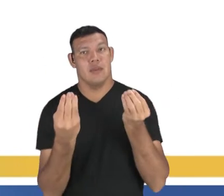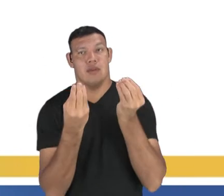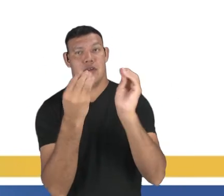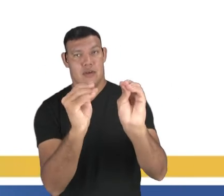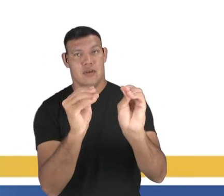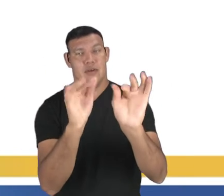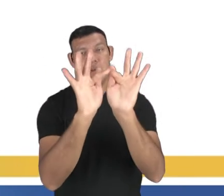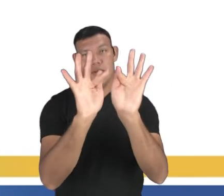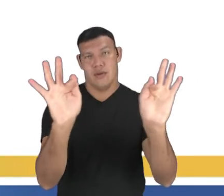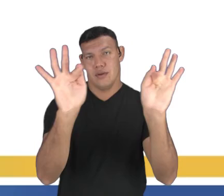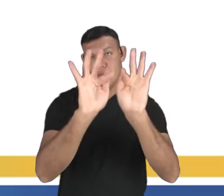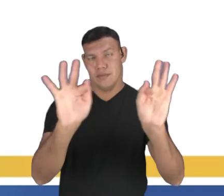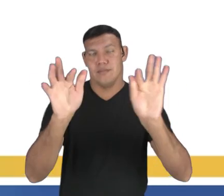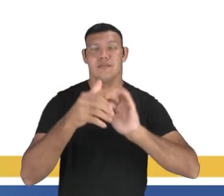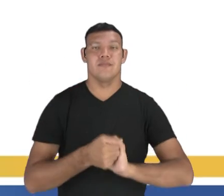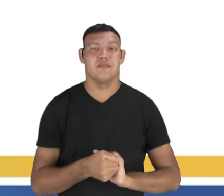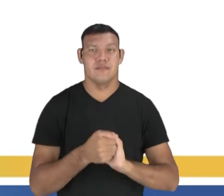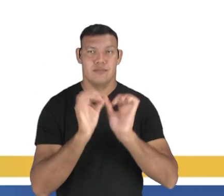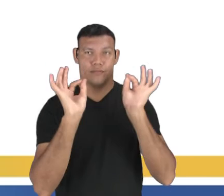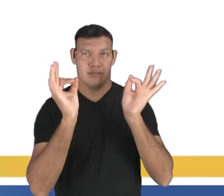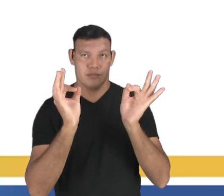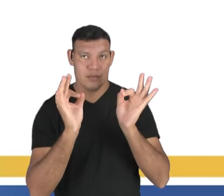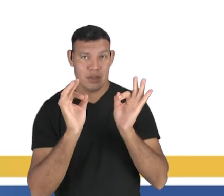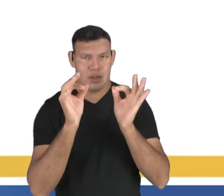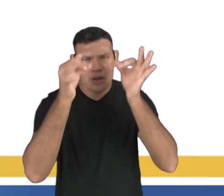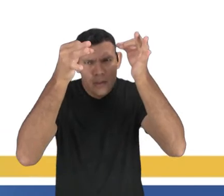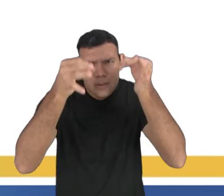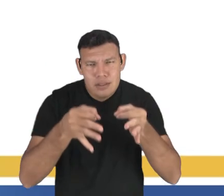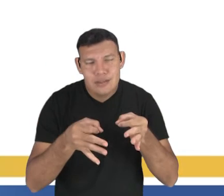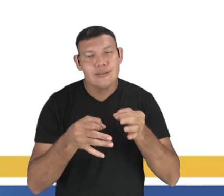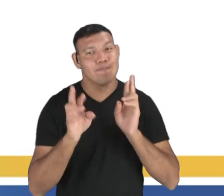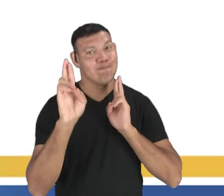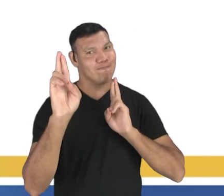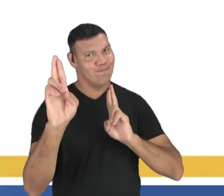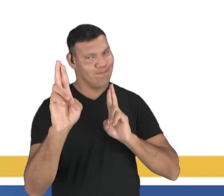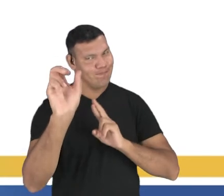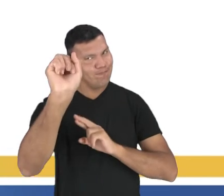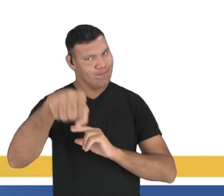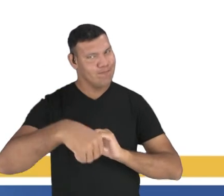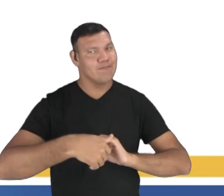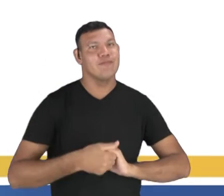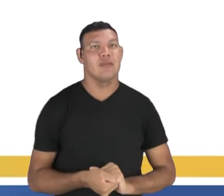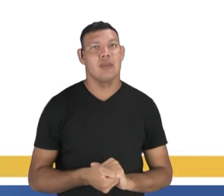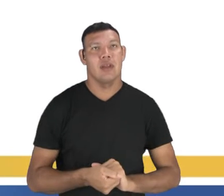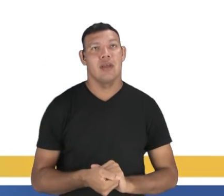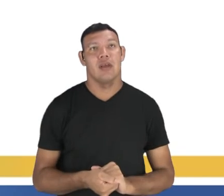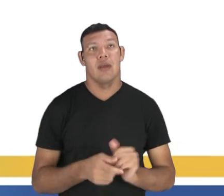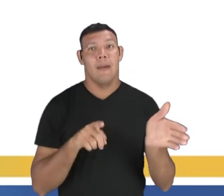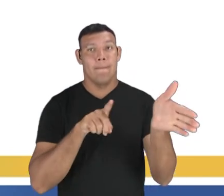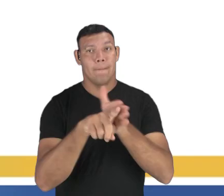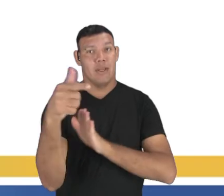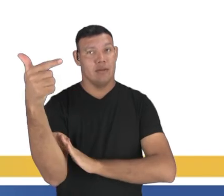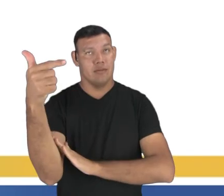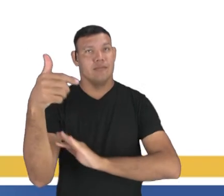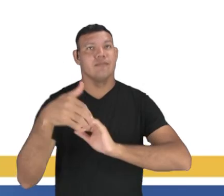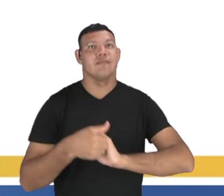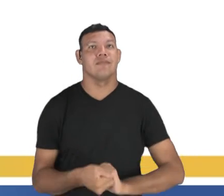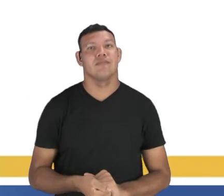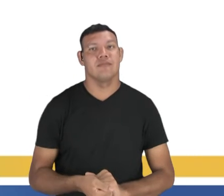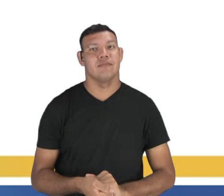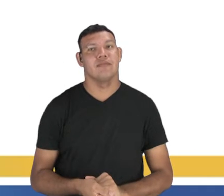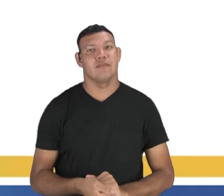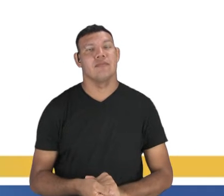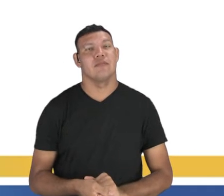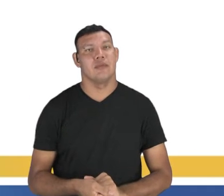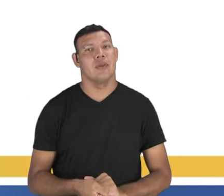nessas orações, certo? Acertaram? Espero que sim. B, na número 2, que é retirada